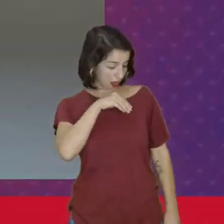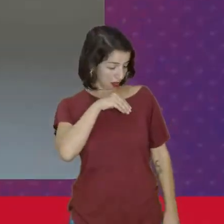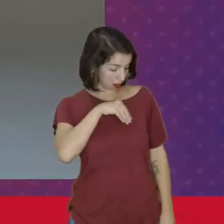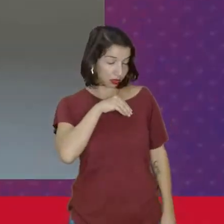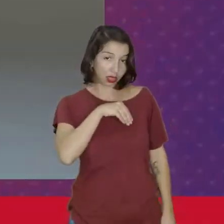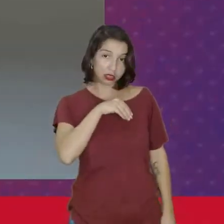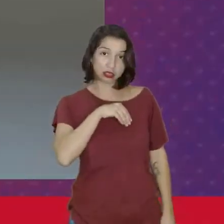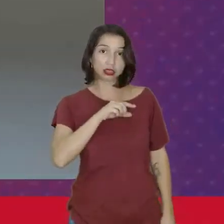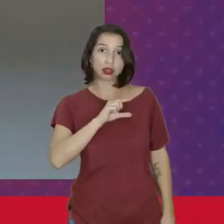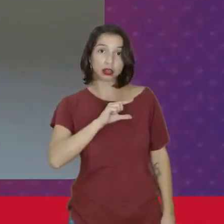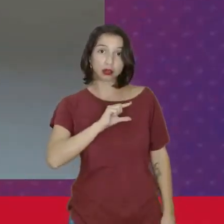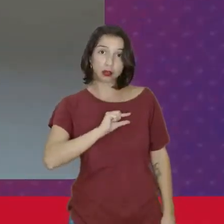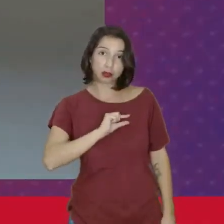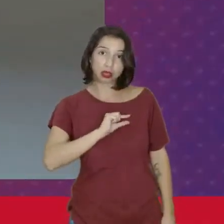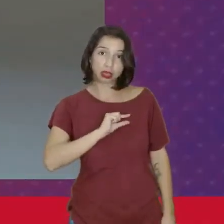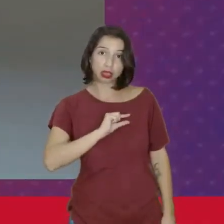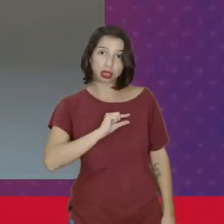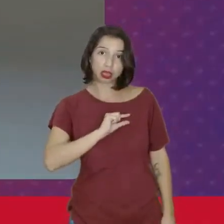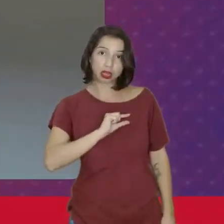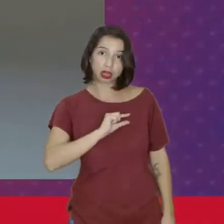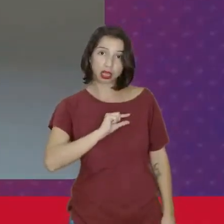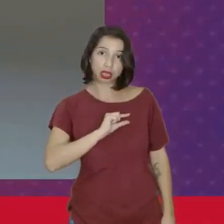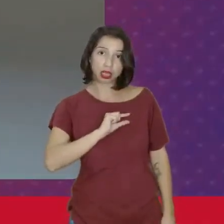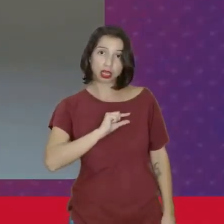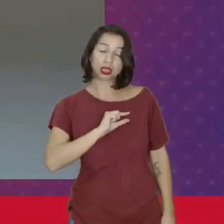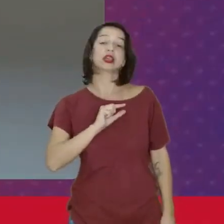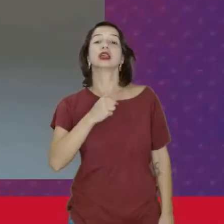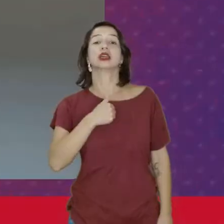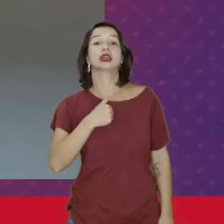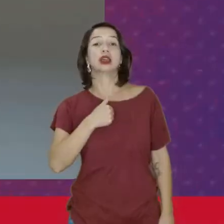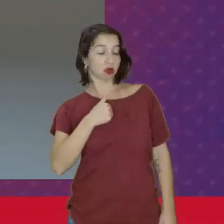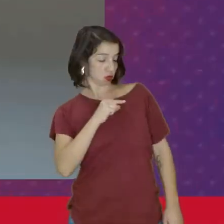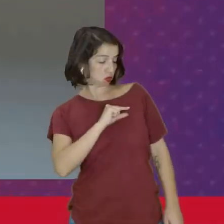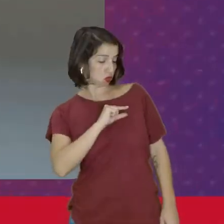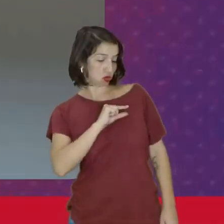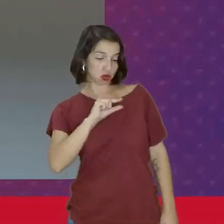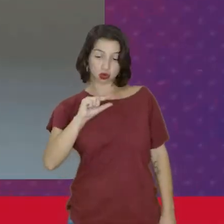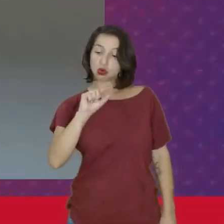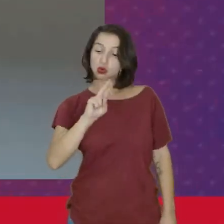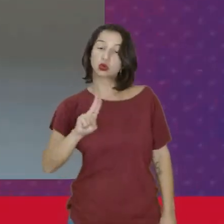na estrada, né? Consumo de gasolina, manutenção do carro.